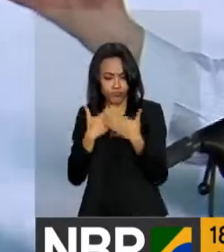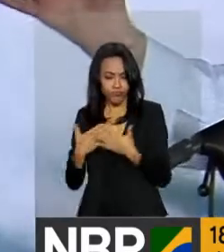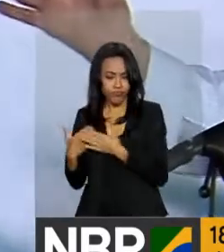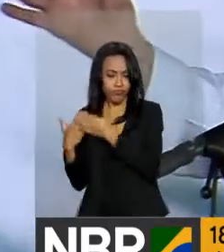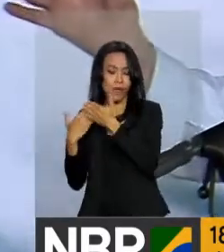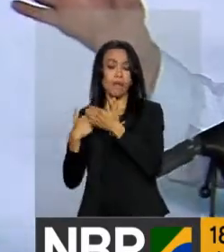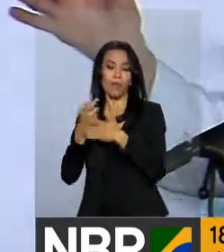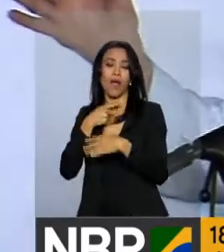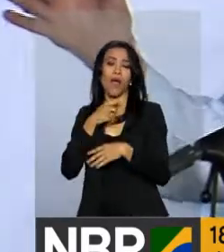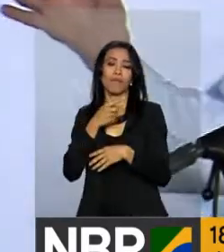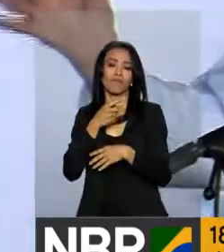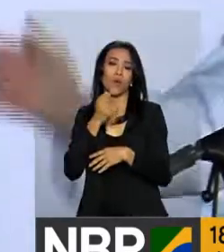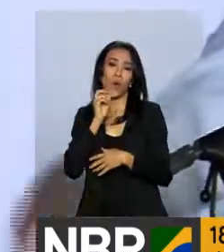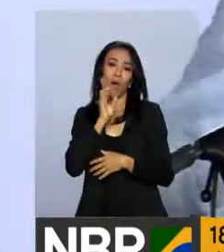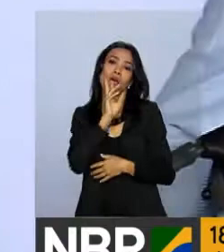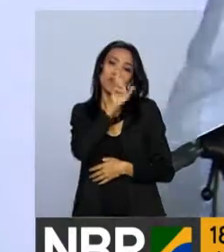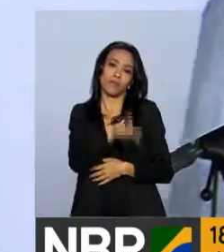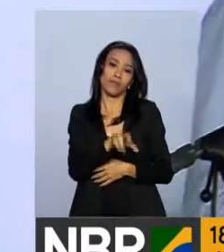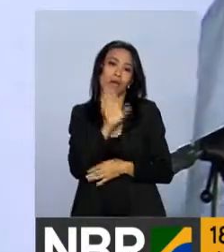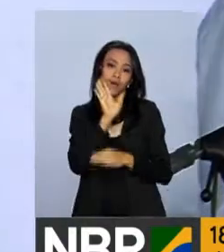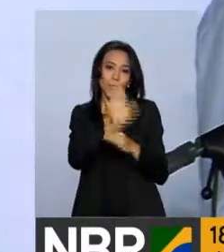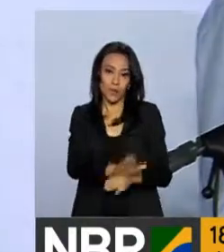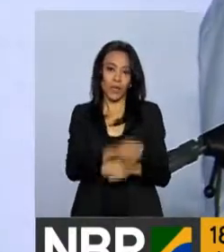avenida. Porque